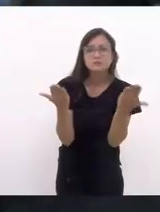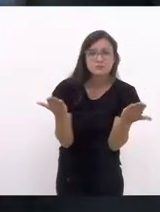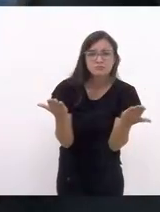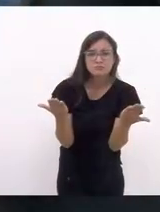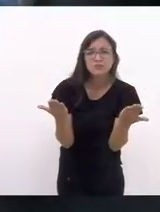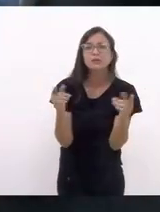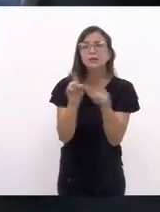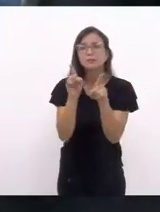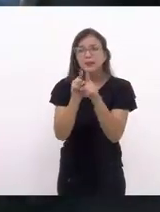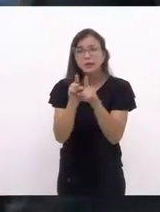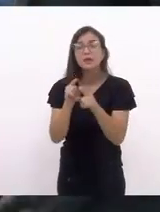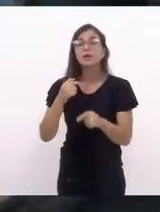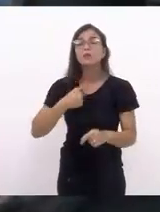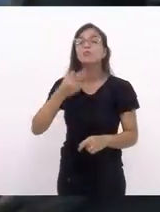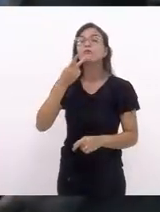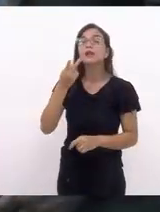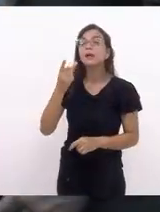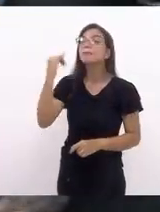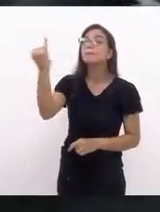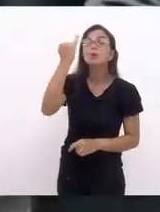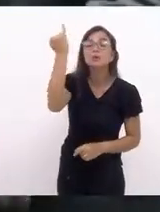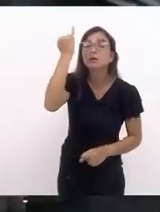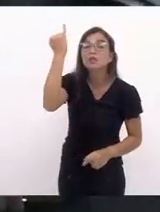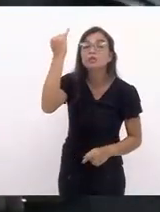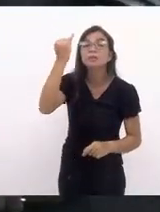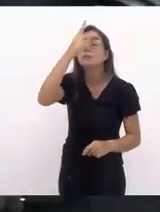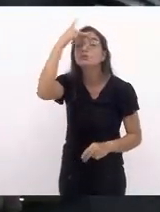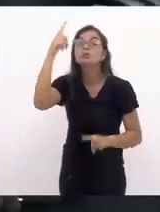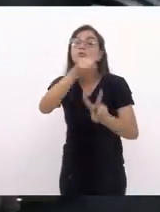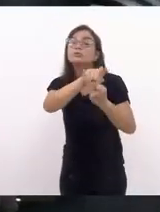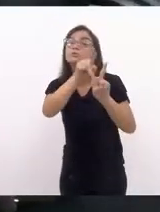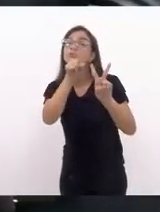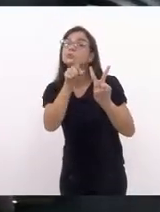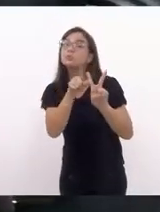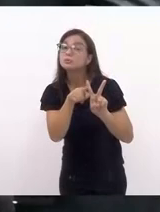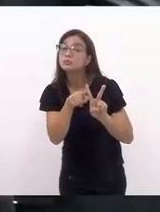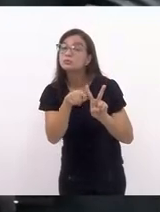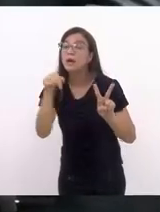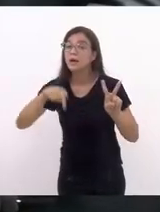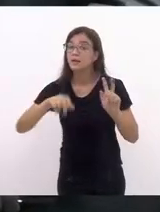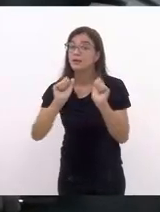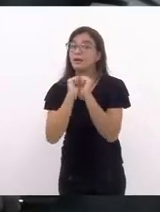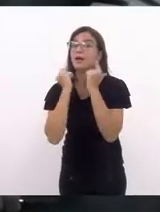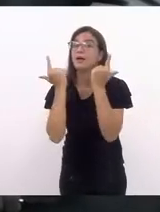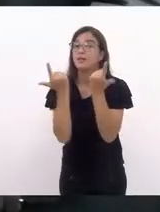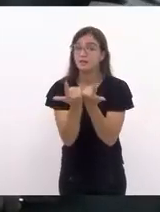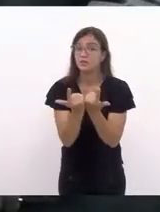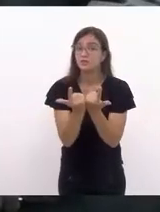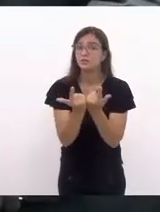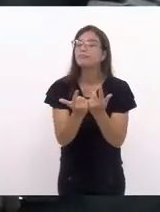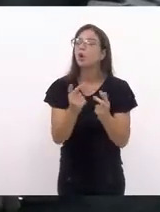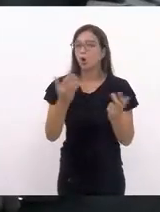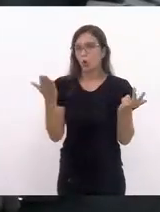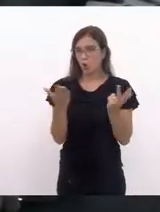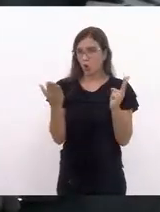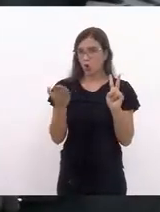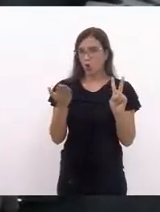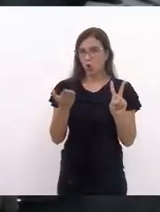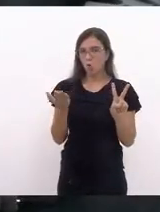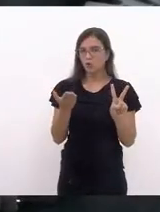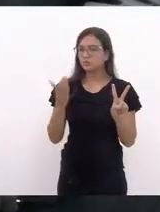aqui ressaltar a importância de duas figuras tento na Assembleia Legislativa que hoje não estão